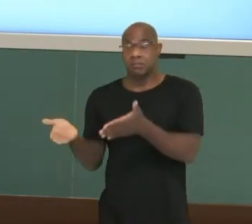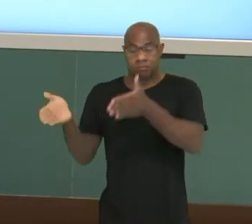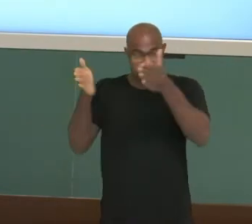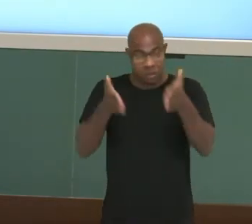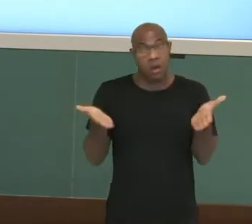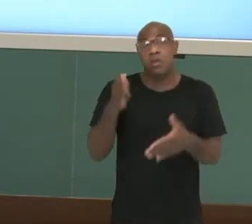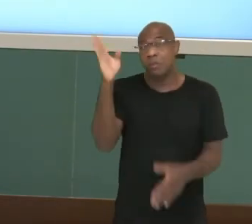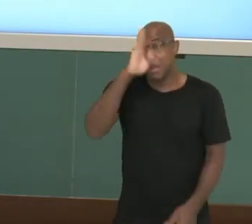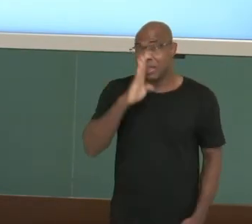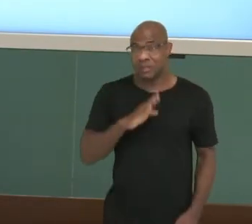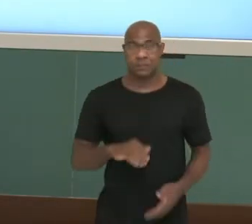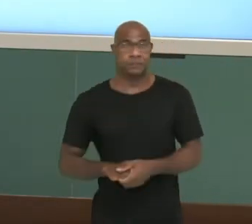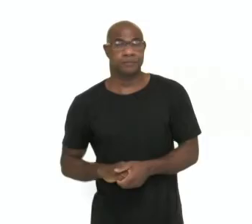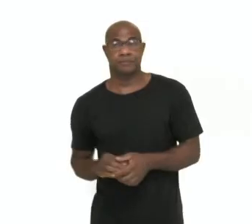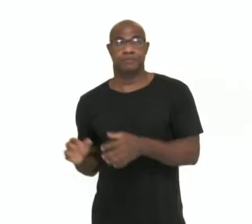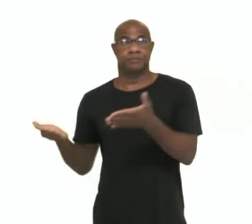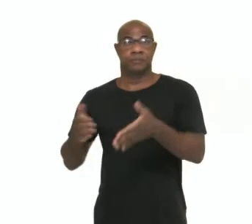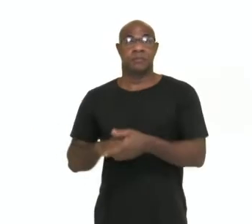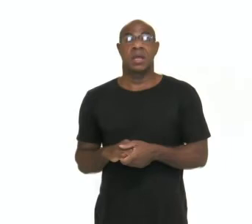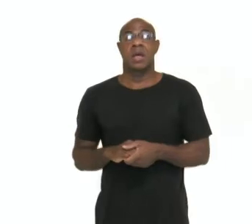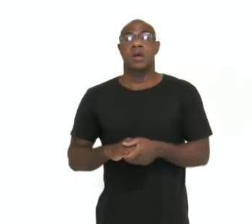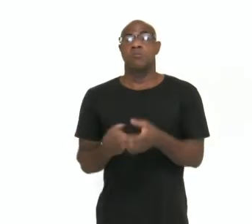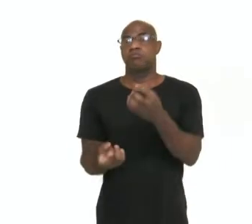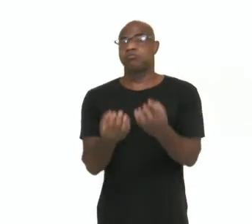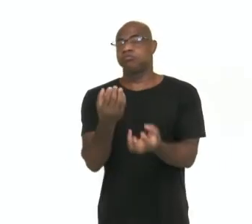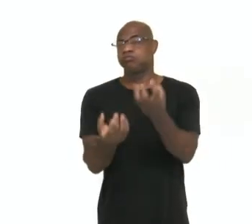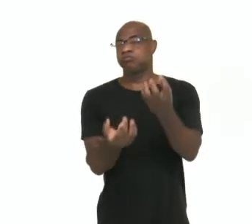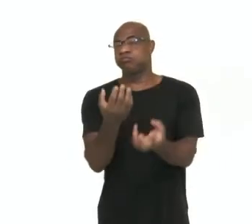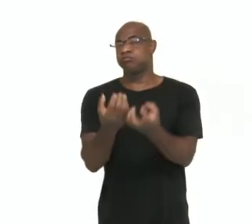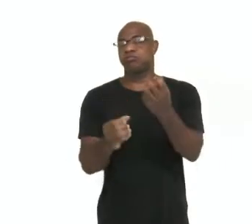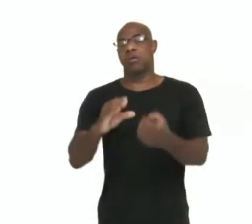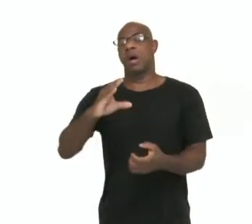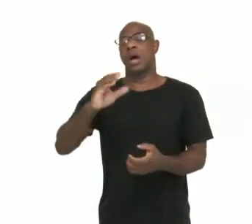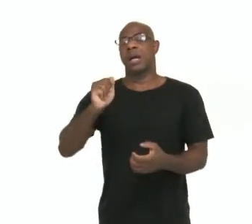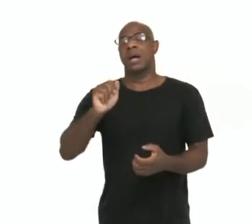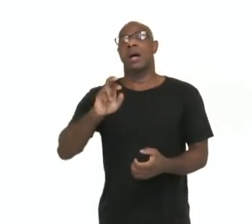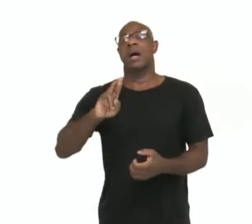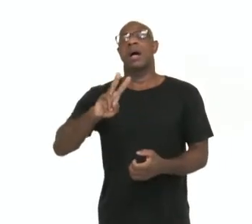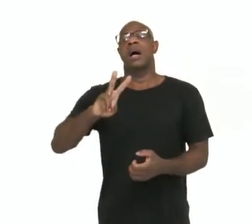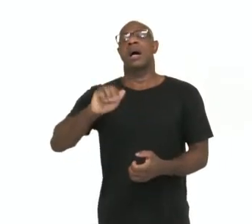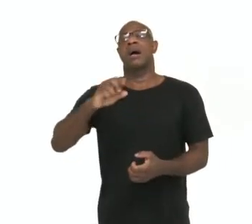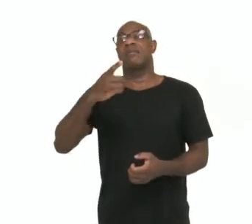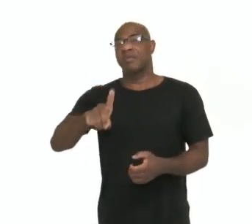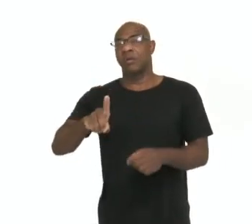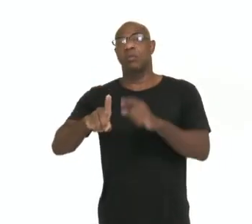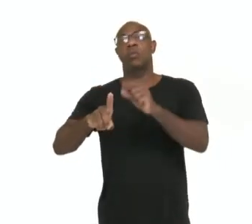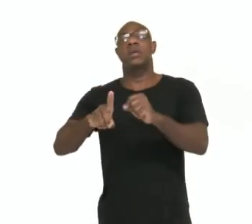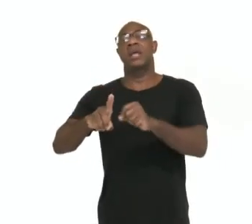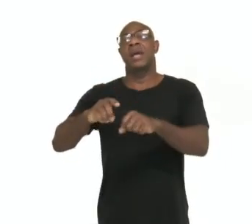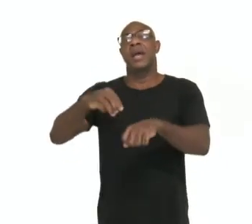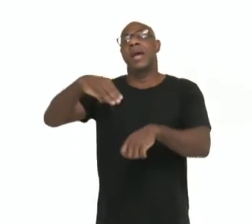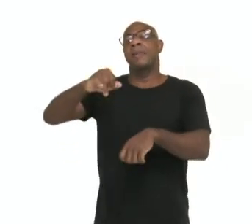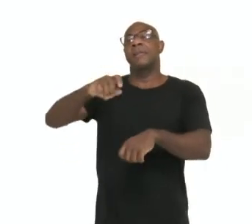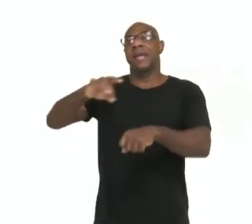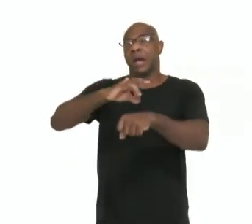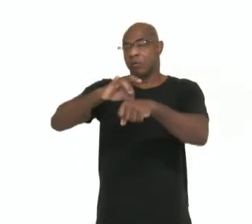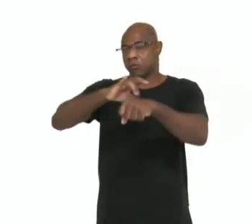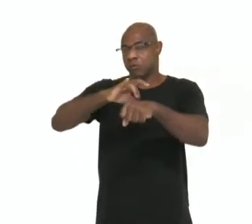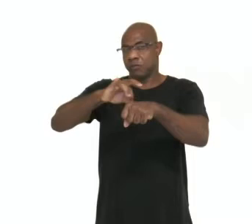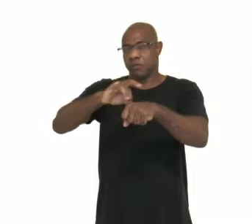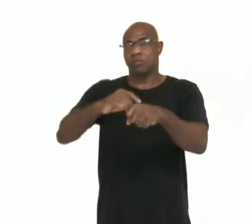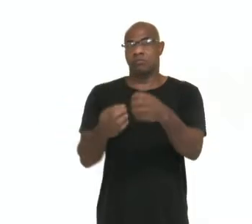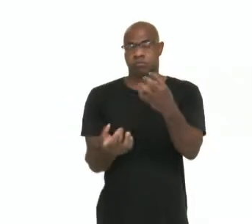para isso, a queima do carvão mineral aquece os altos fornos onde ocorre a depuração do minério de ferro.